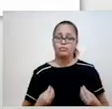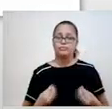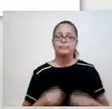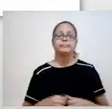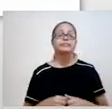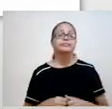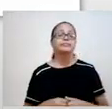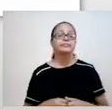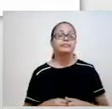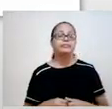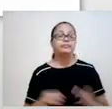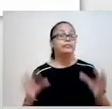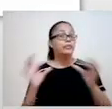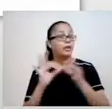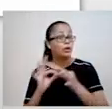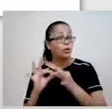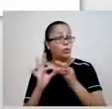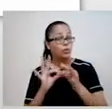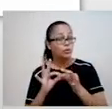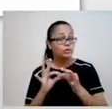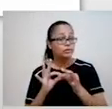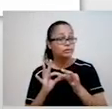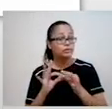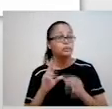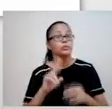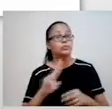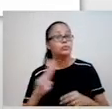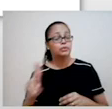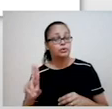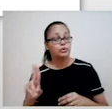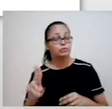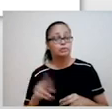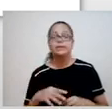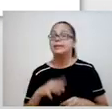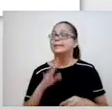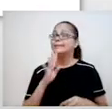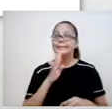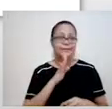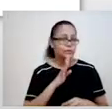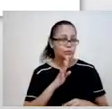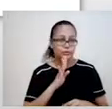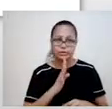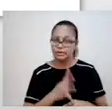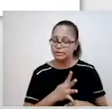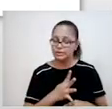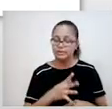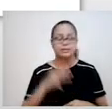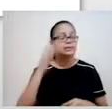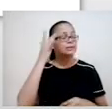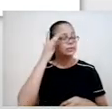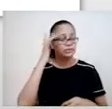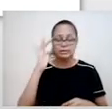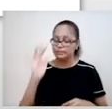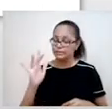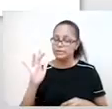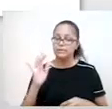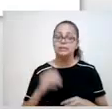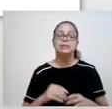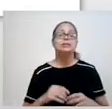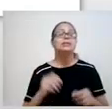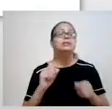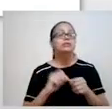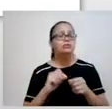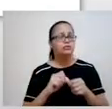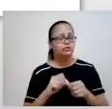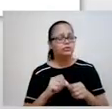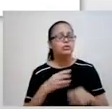concordância nominal, né? Então, por exemplo, se eu coloco ele não conhecia, não sabia, ele manteve aí, né, o